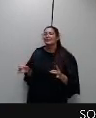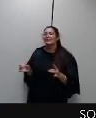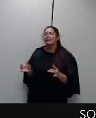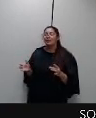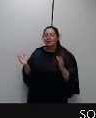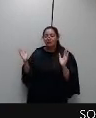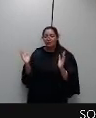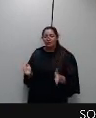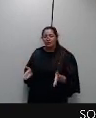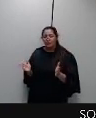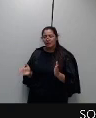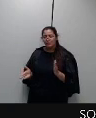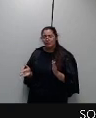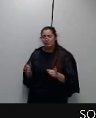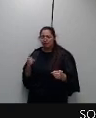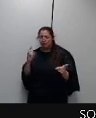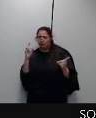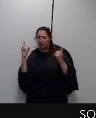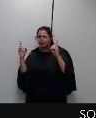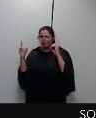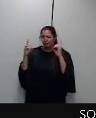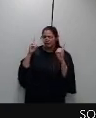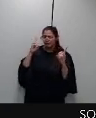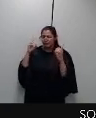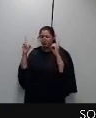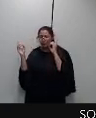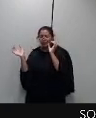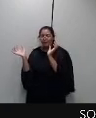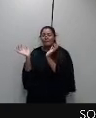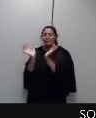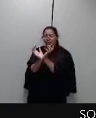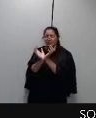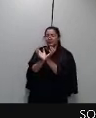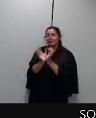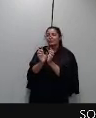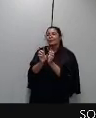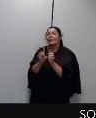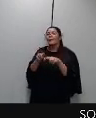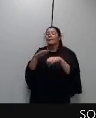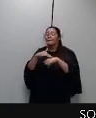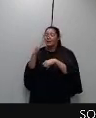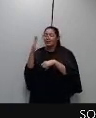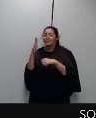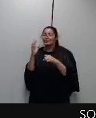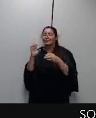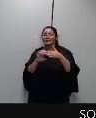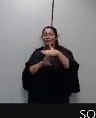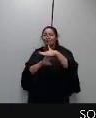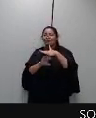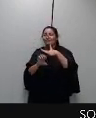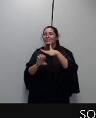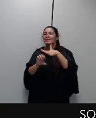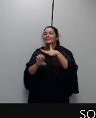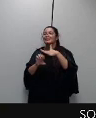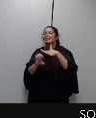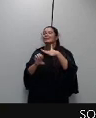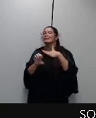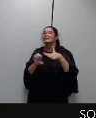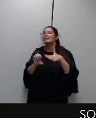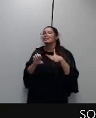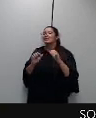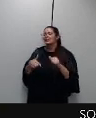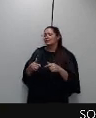indivíduos a participação de mais de uma empresa na conformação do fato gerador seu esse estaria